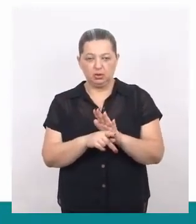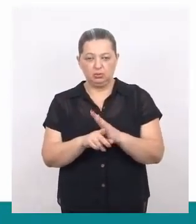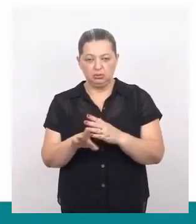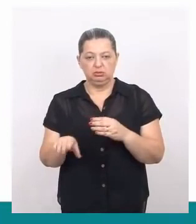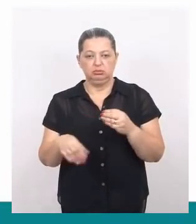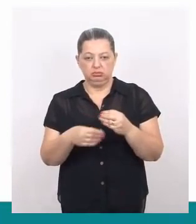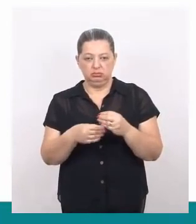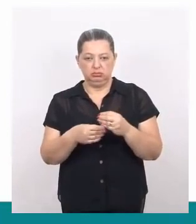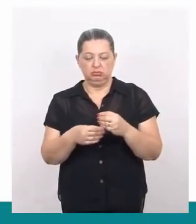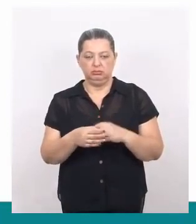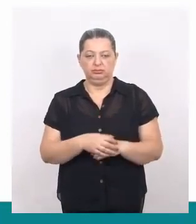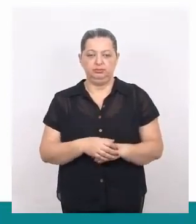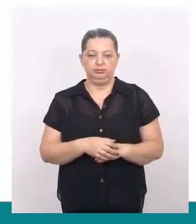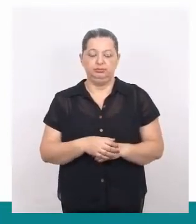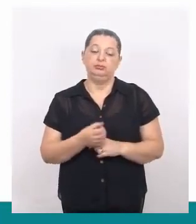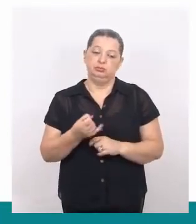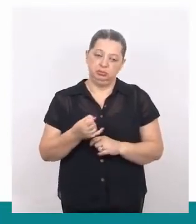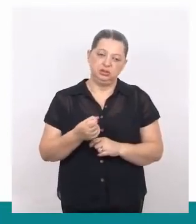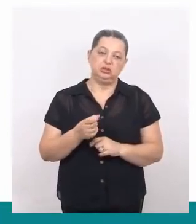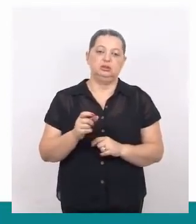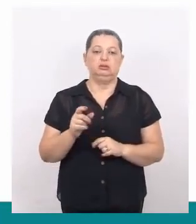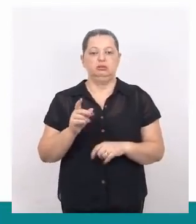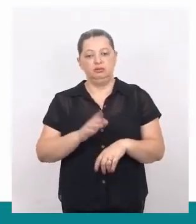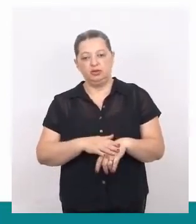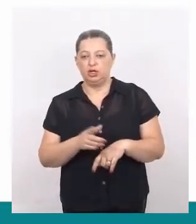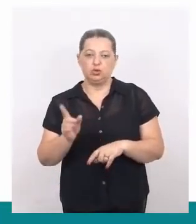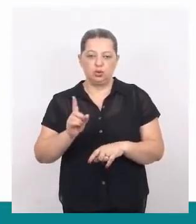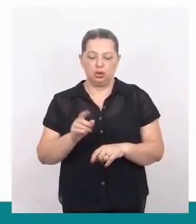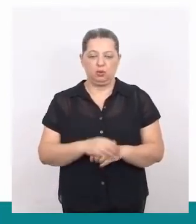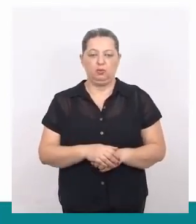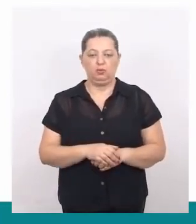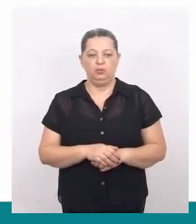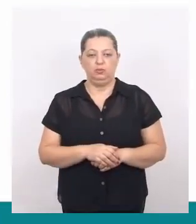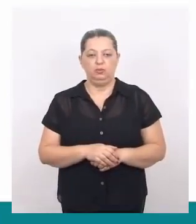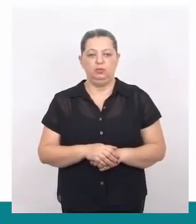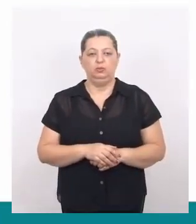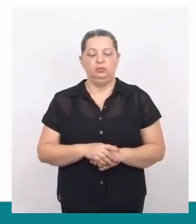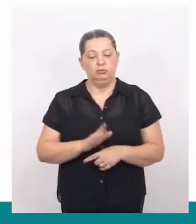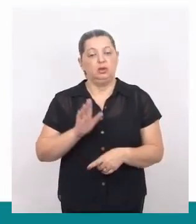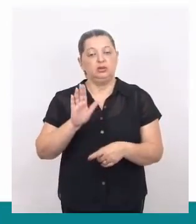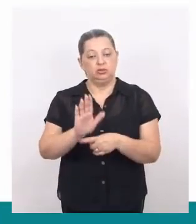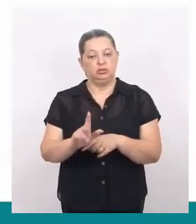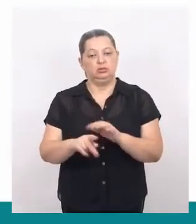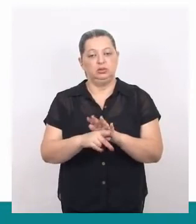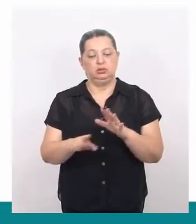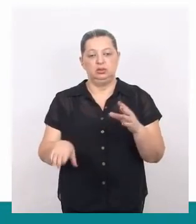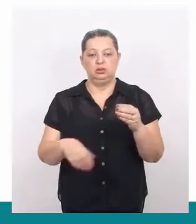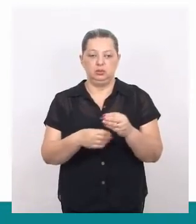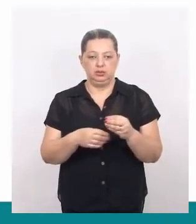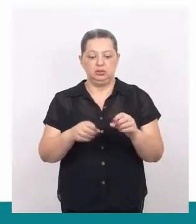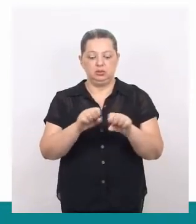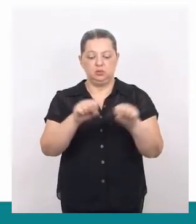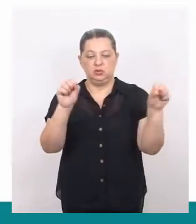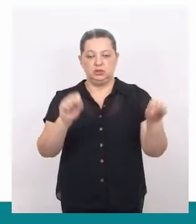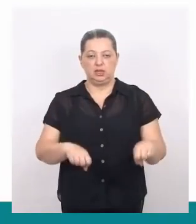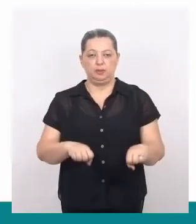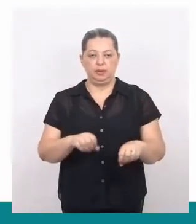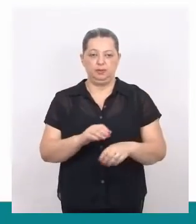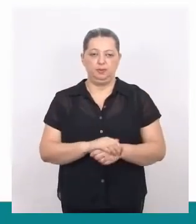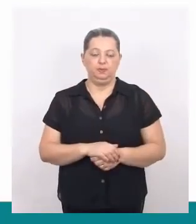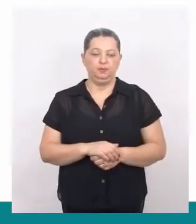se foi atendida ou não a carga suplementar para esse docente para facilitar a atribuição de vocês no sistema. Pode